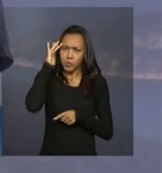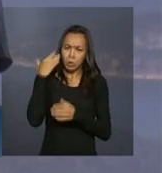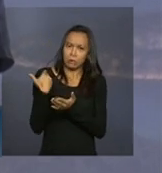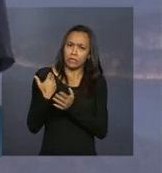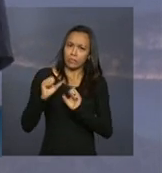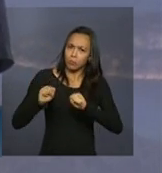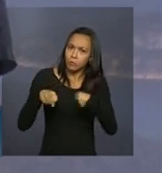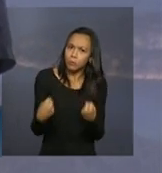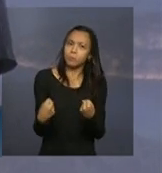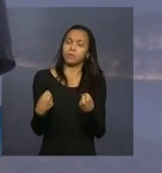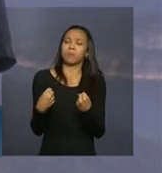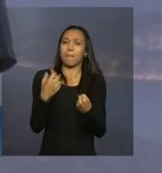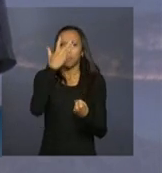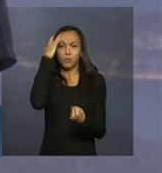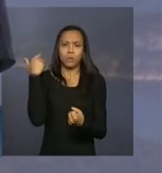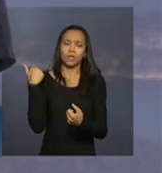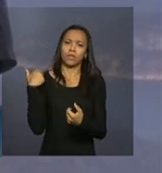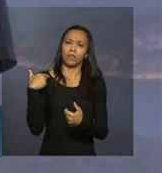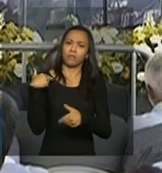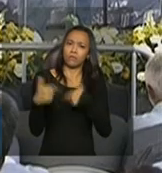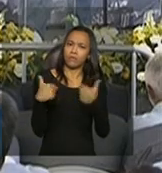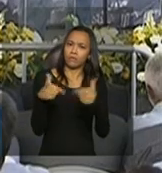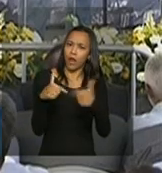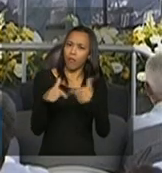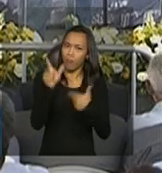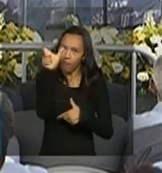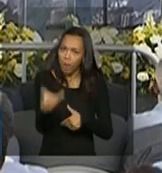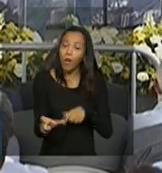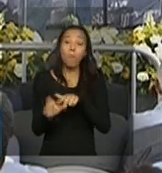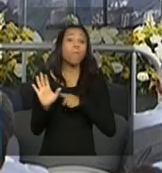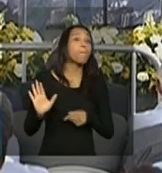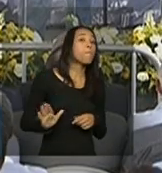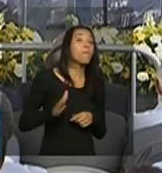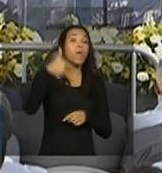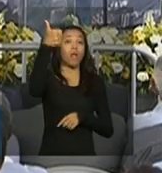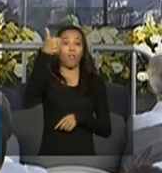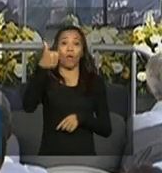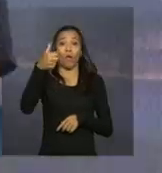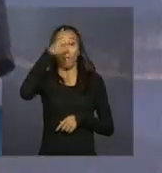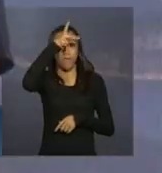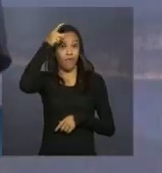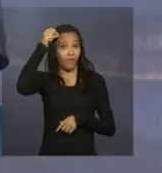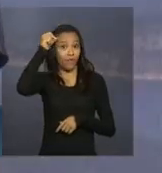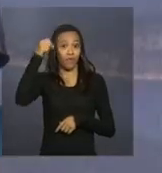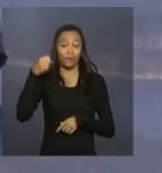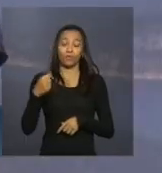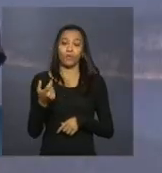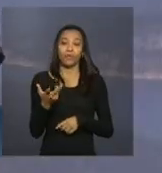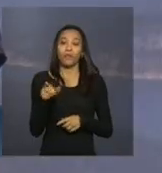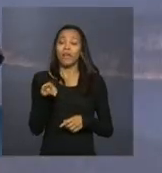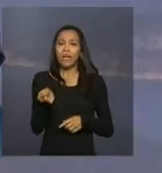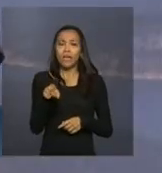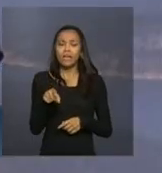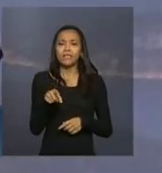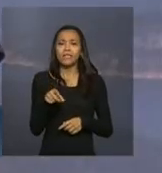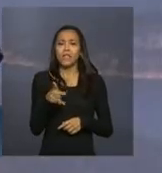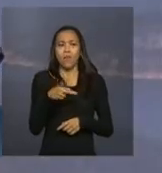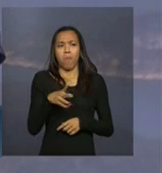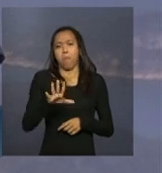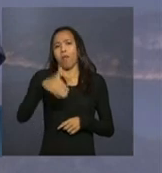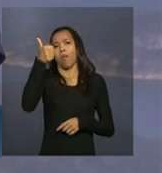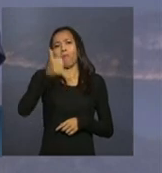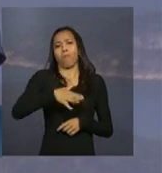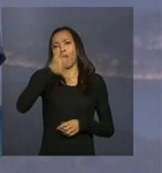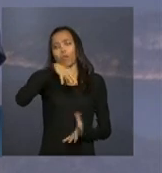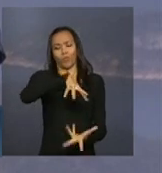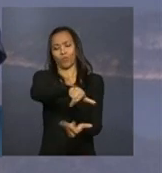dedicada, abnegada, como a presidenta Dilma fala, o melhor prefeito das galáxias. Ele não aceita só ser o melhor